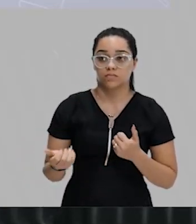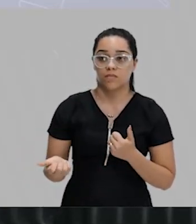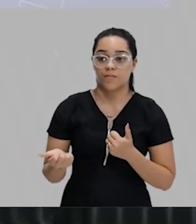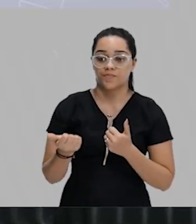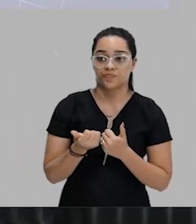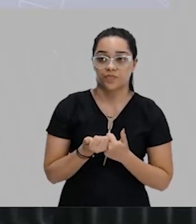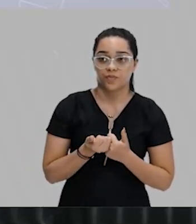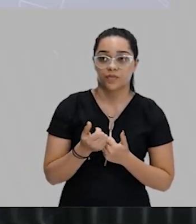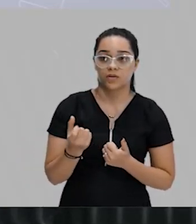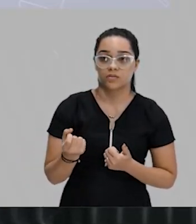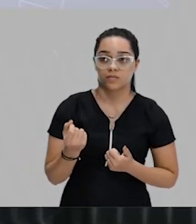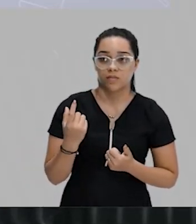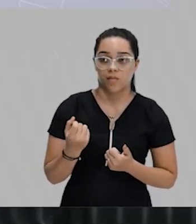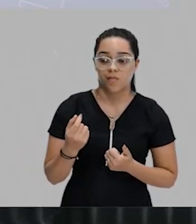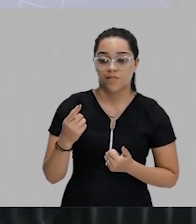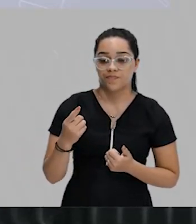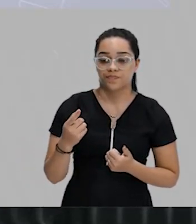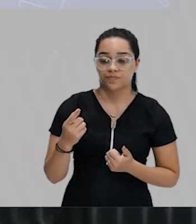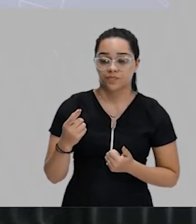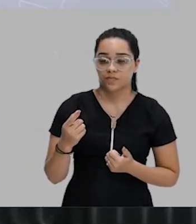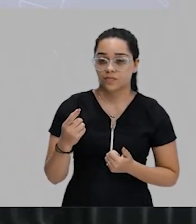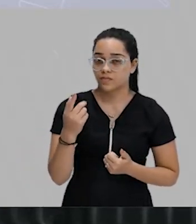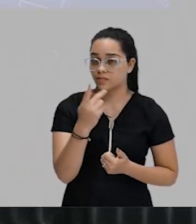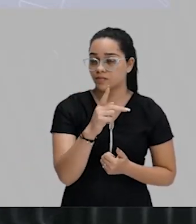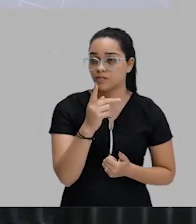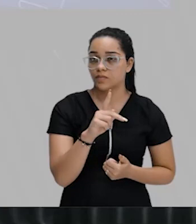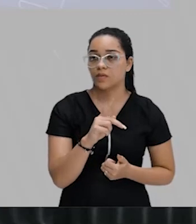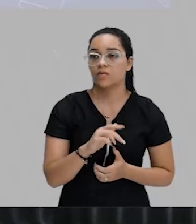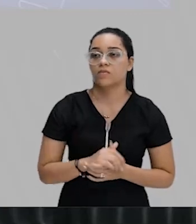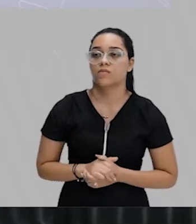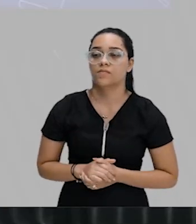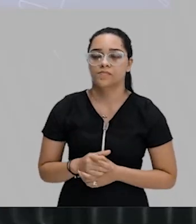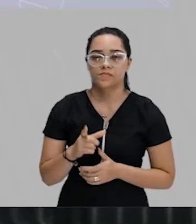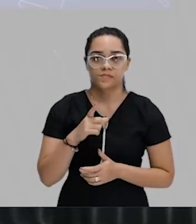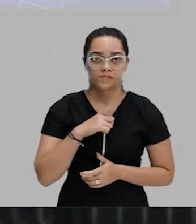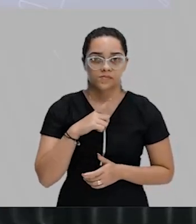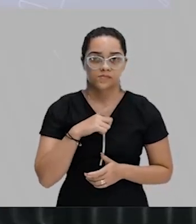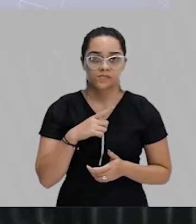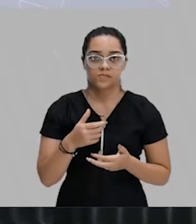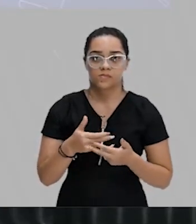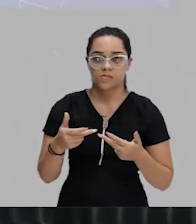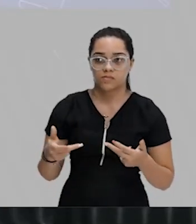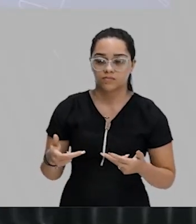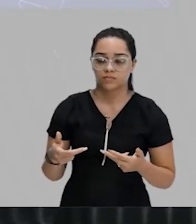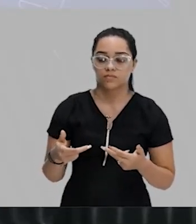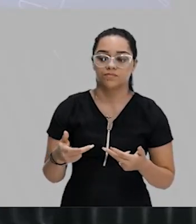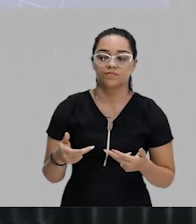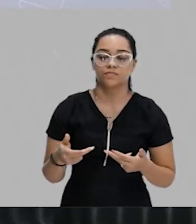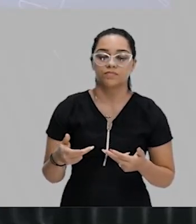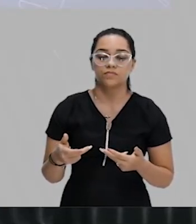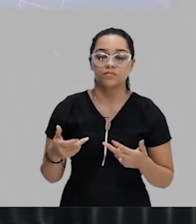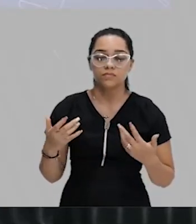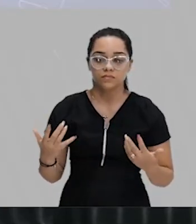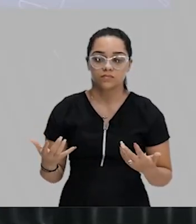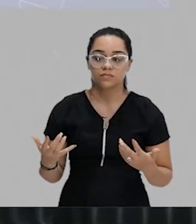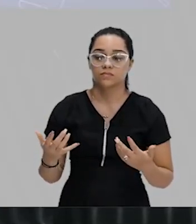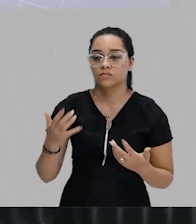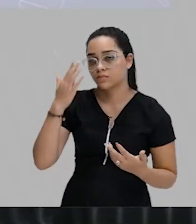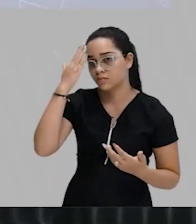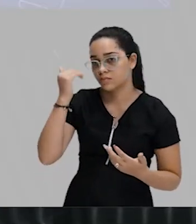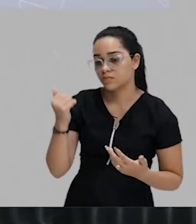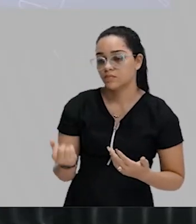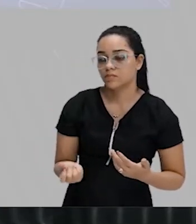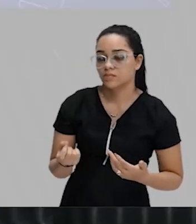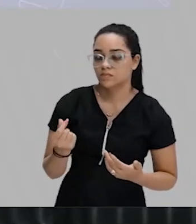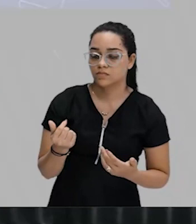substituiu as suas moedas nacionais, pelo menos em grande parte das suas transações. Apesar de saber que as